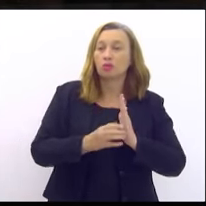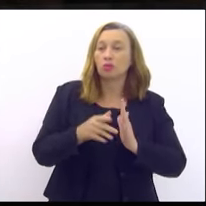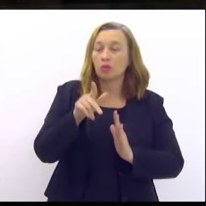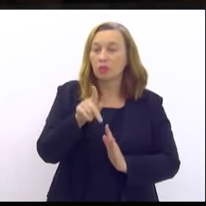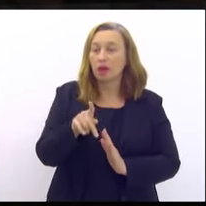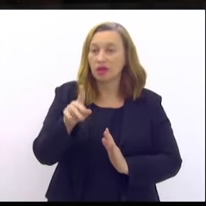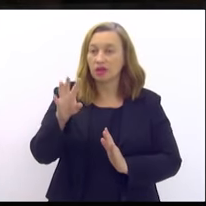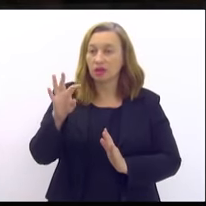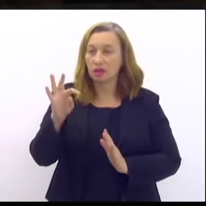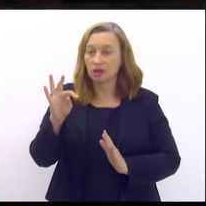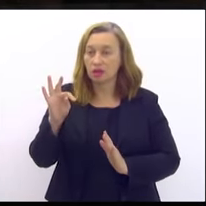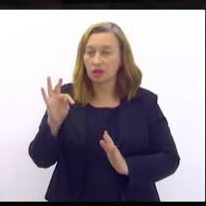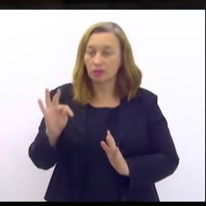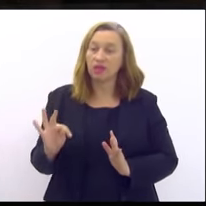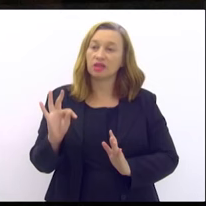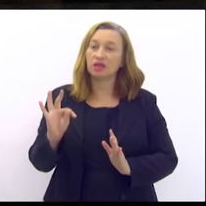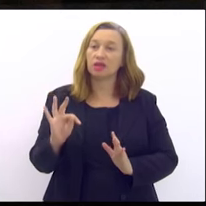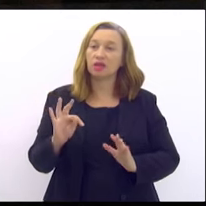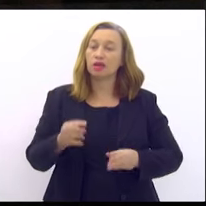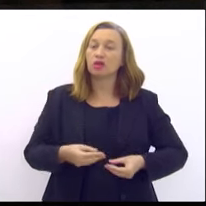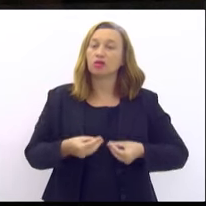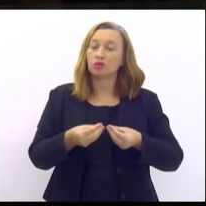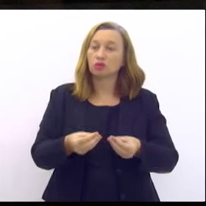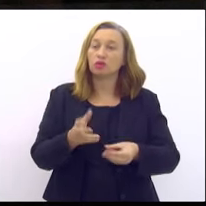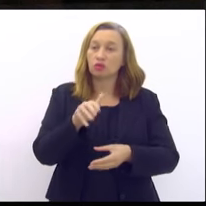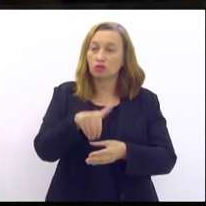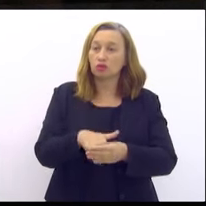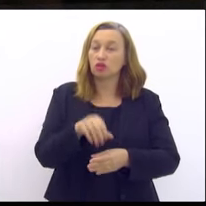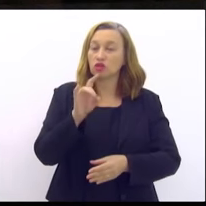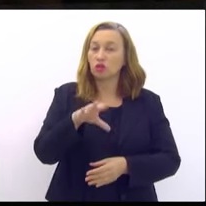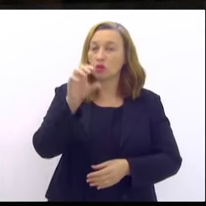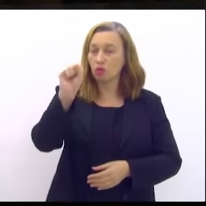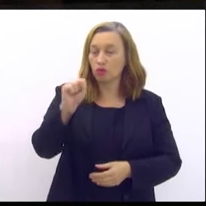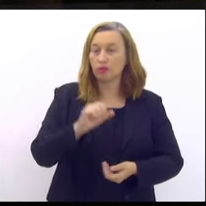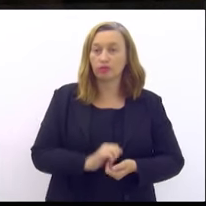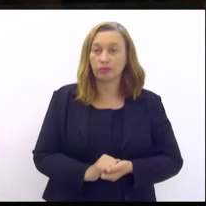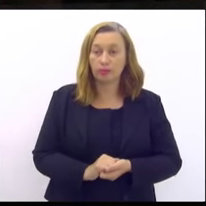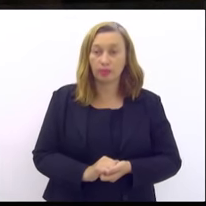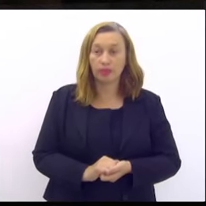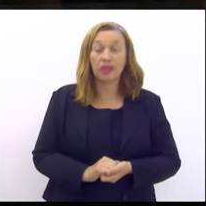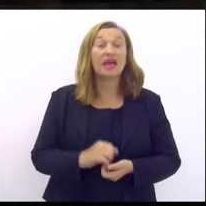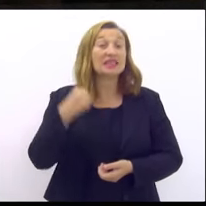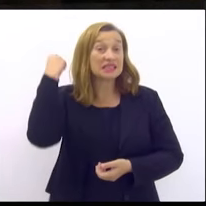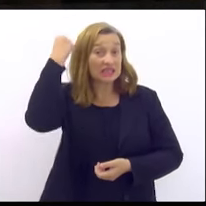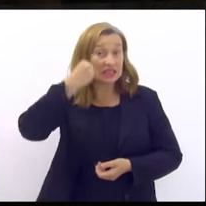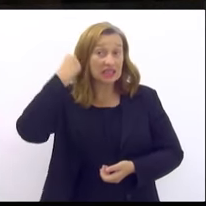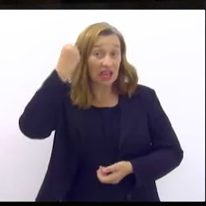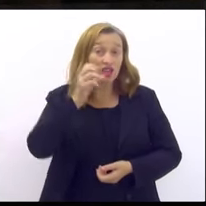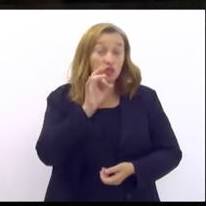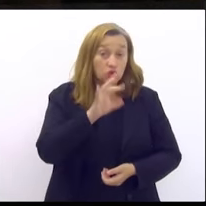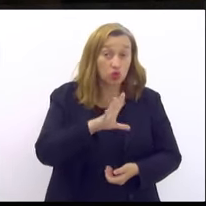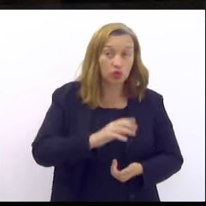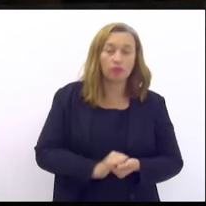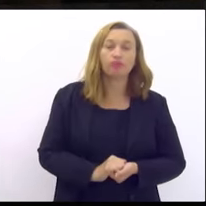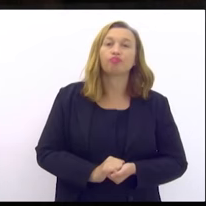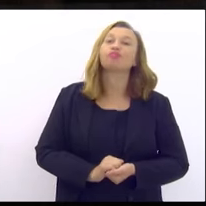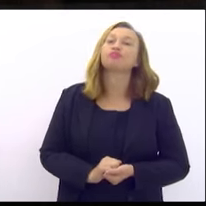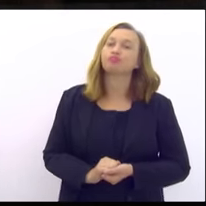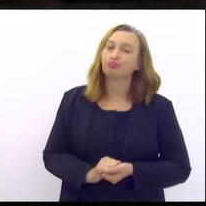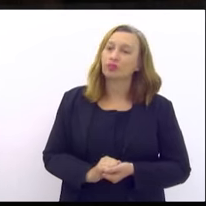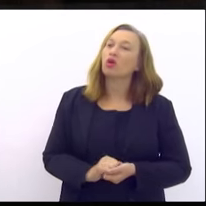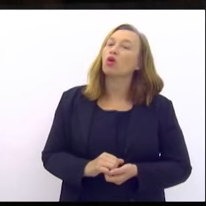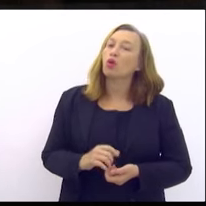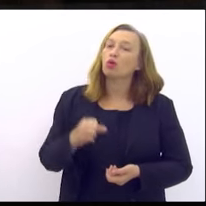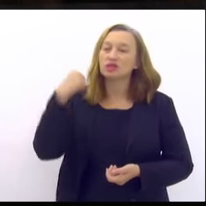entregou todos os votos mais oito votos falando do Senado Senado tem